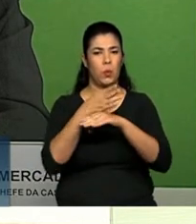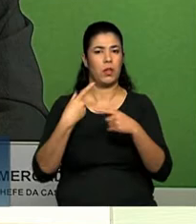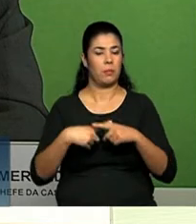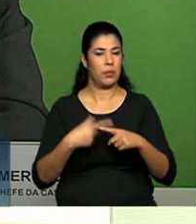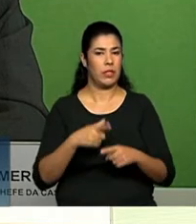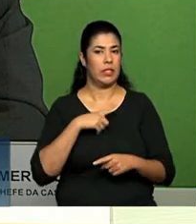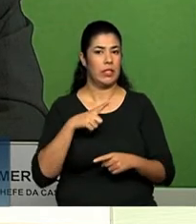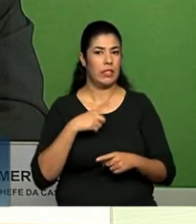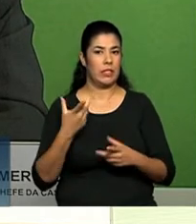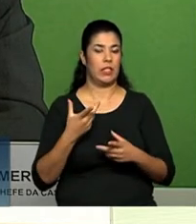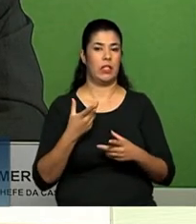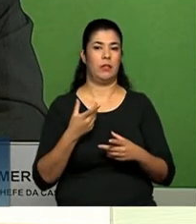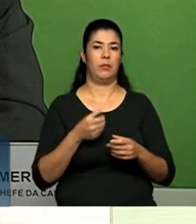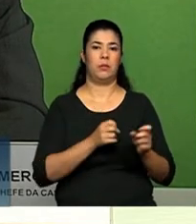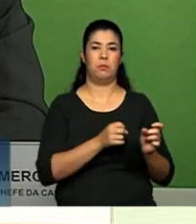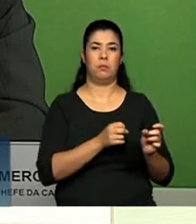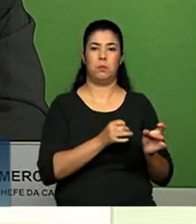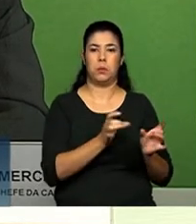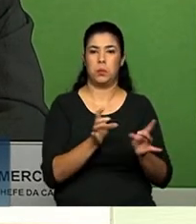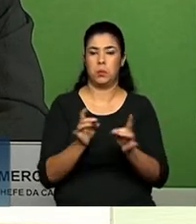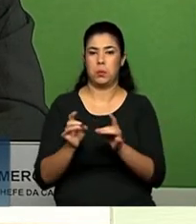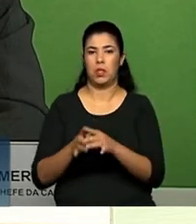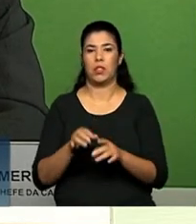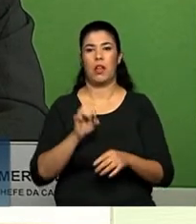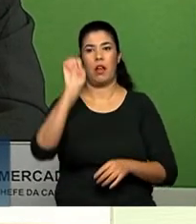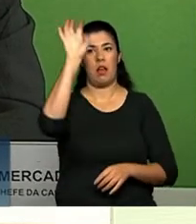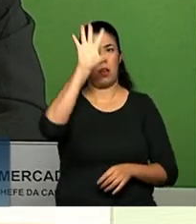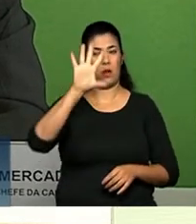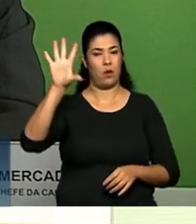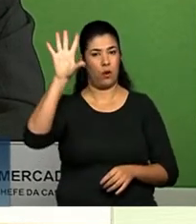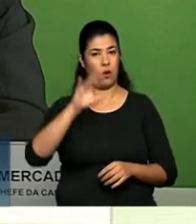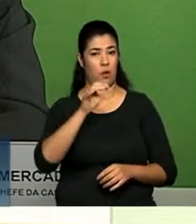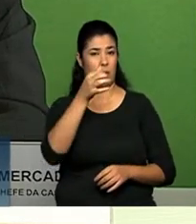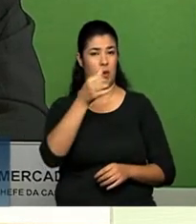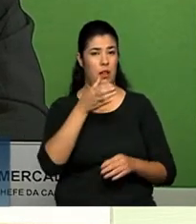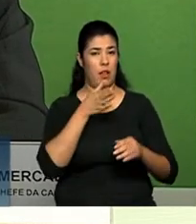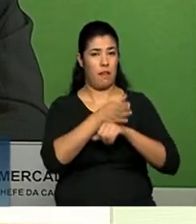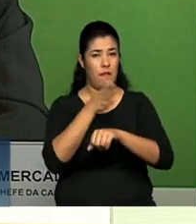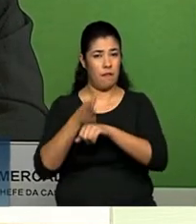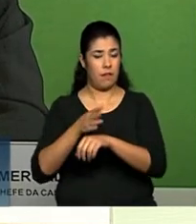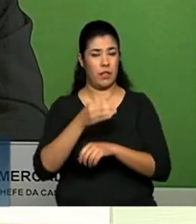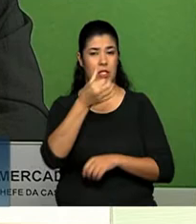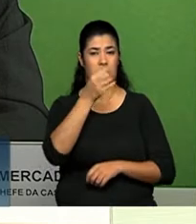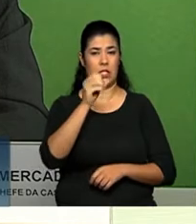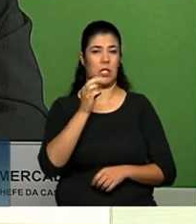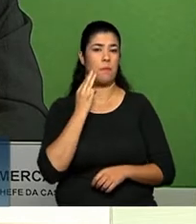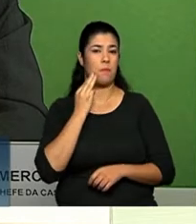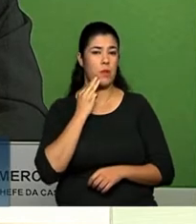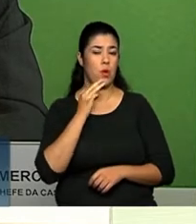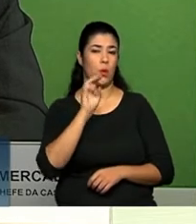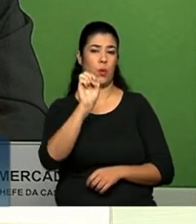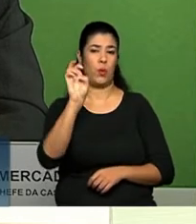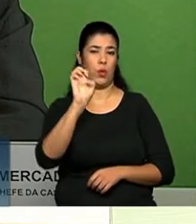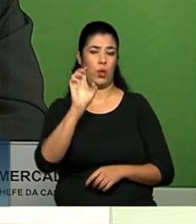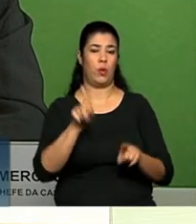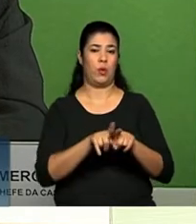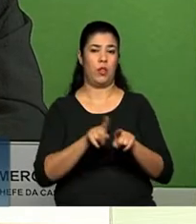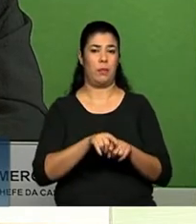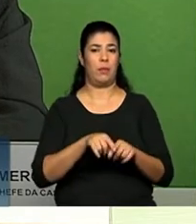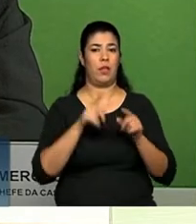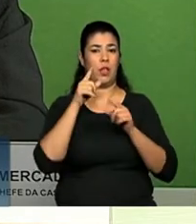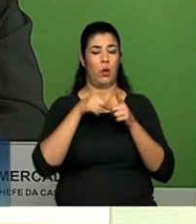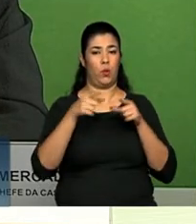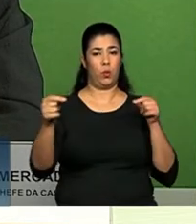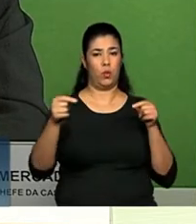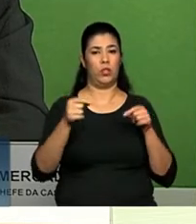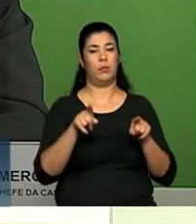internacional. A Europa está colocando 60 bilhões de euros por mês no mercado, Banco Central Europeu. O Japão, 60 bilhões